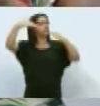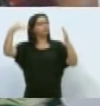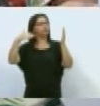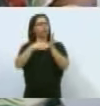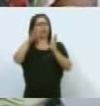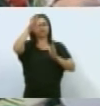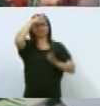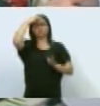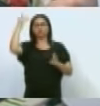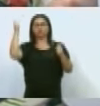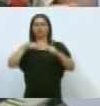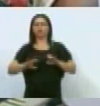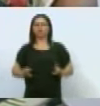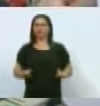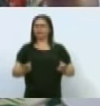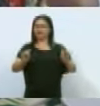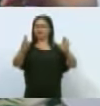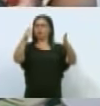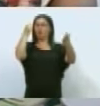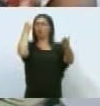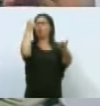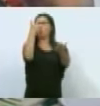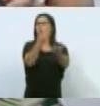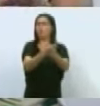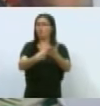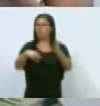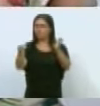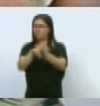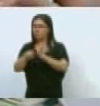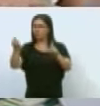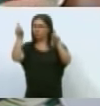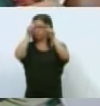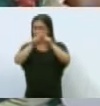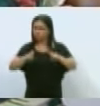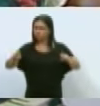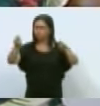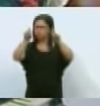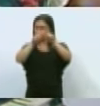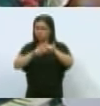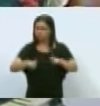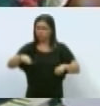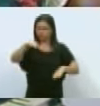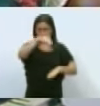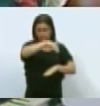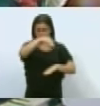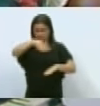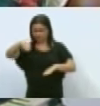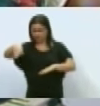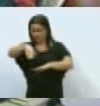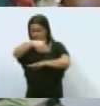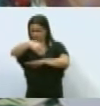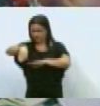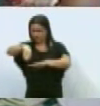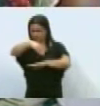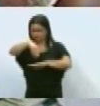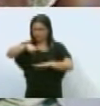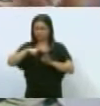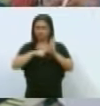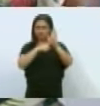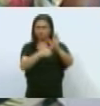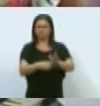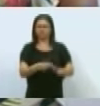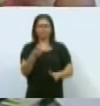especial. É só você comprar os ingressos no Shopping Cidade Norte. O endereço e o site já estão aqui embaixo para você. O valor